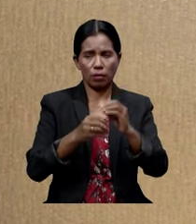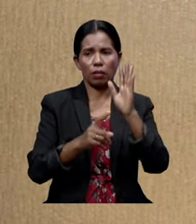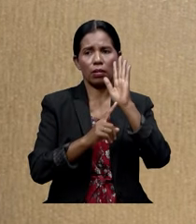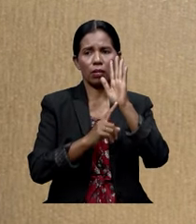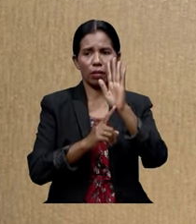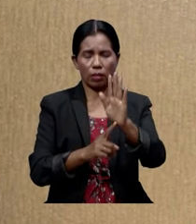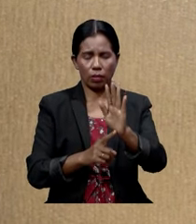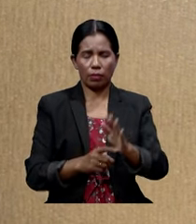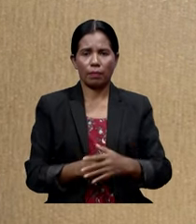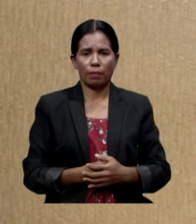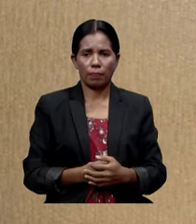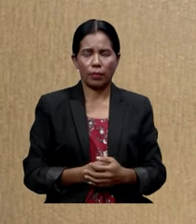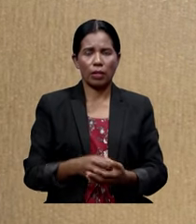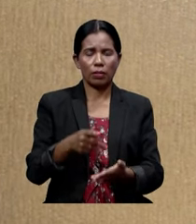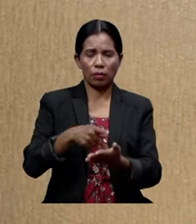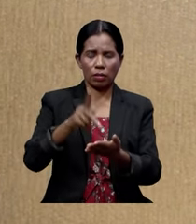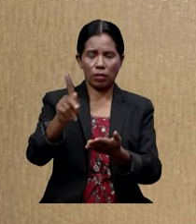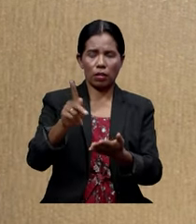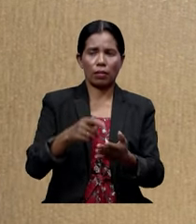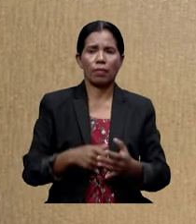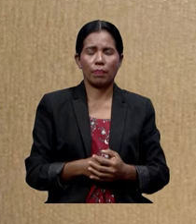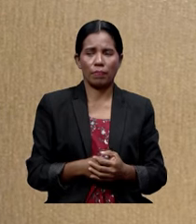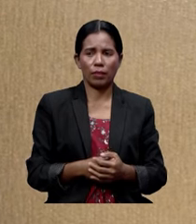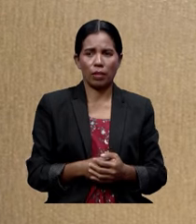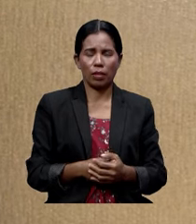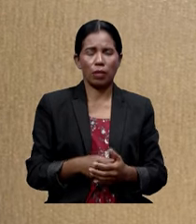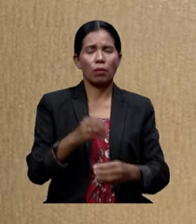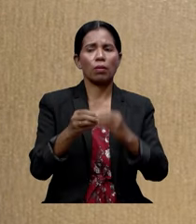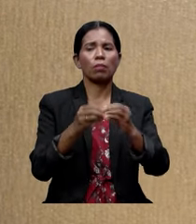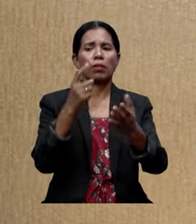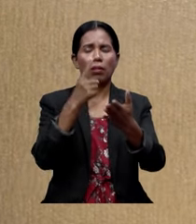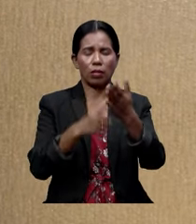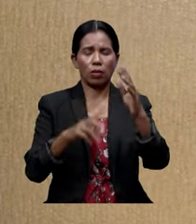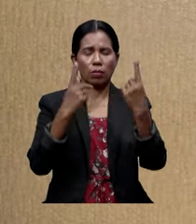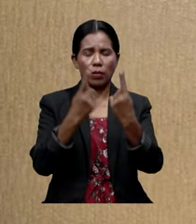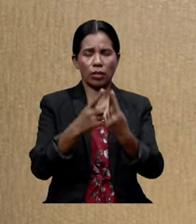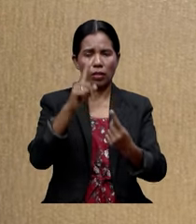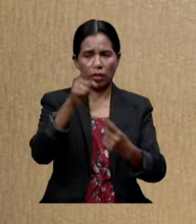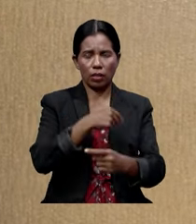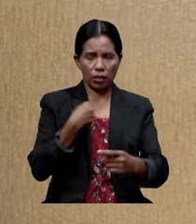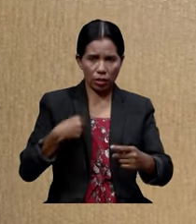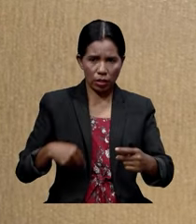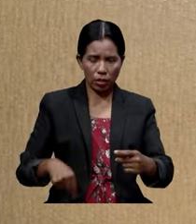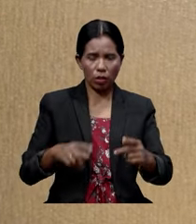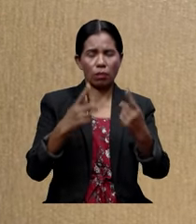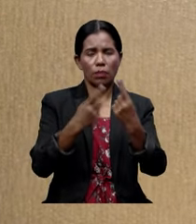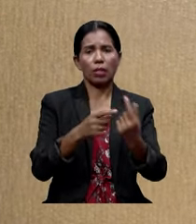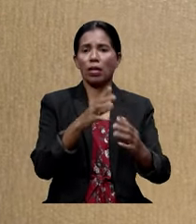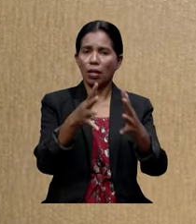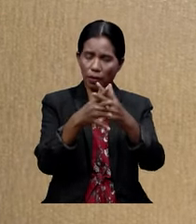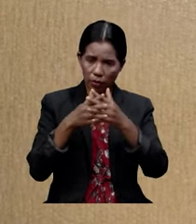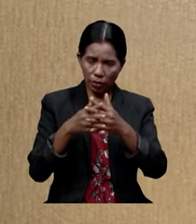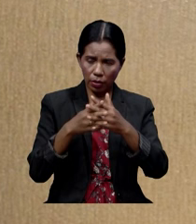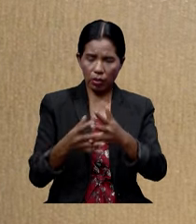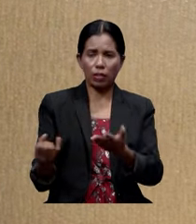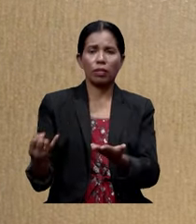double taxation. Double taxation, saída, companhia da China com companhia da América, investe